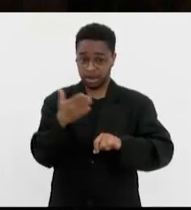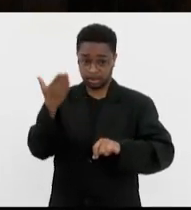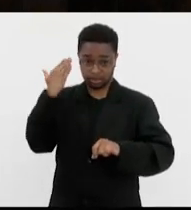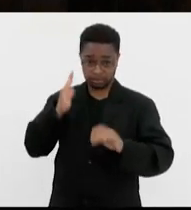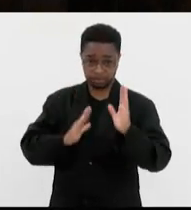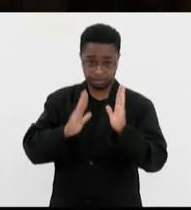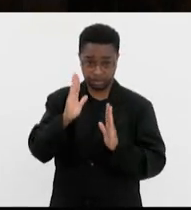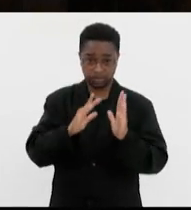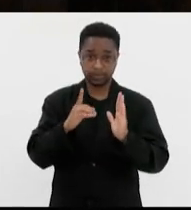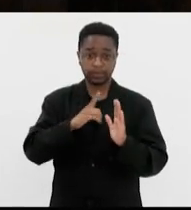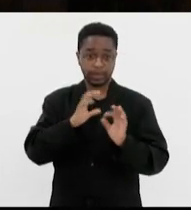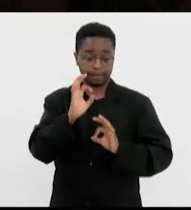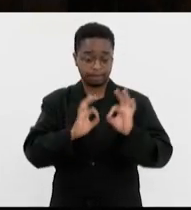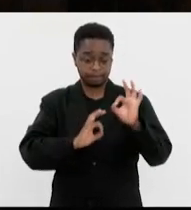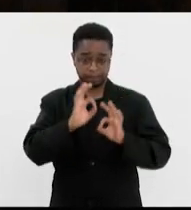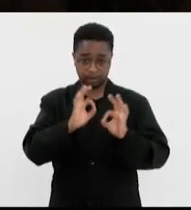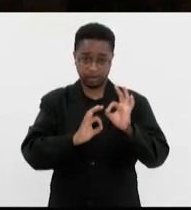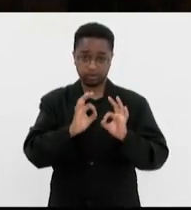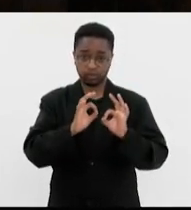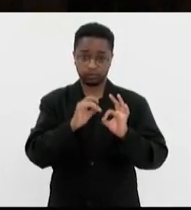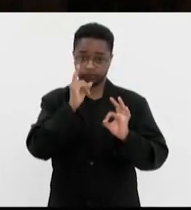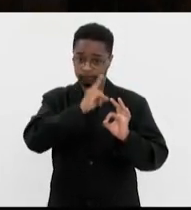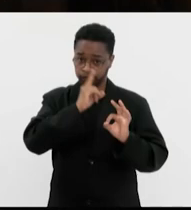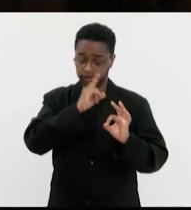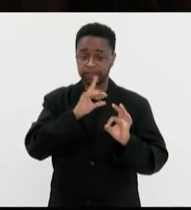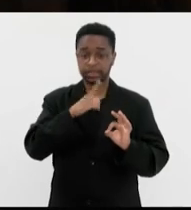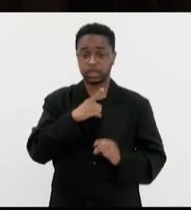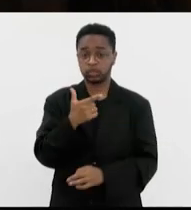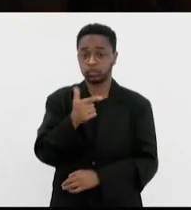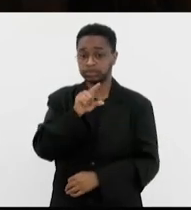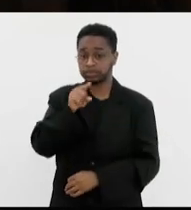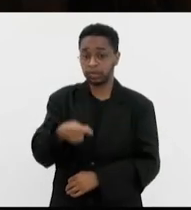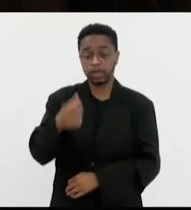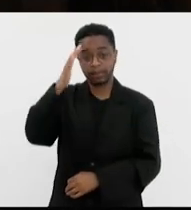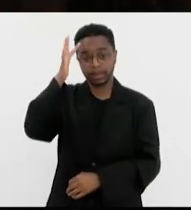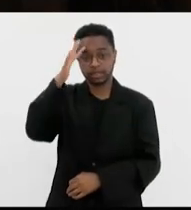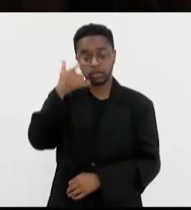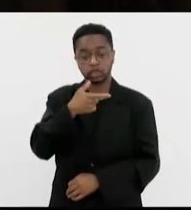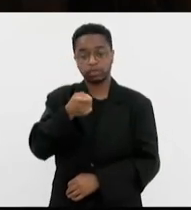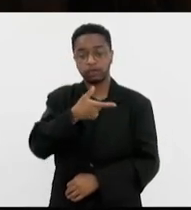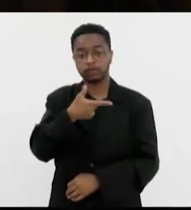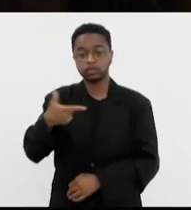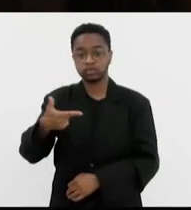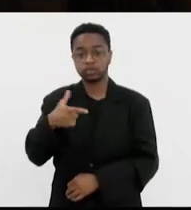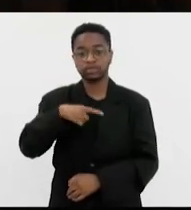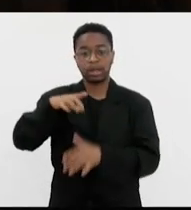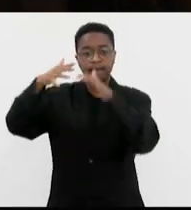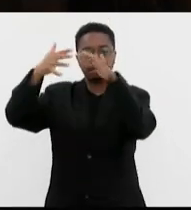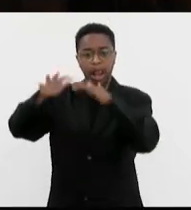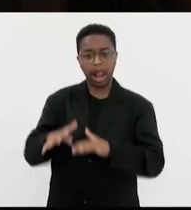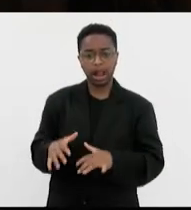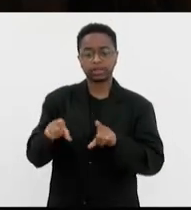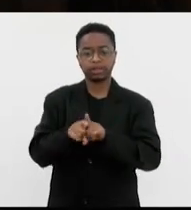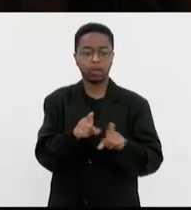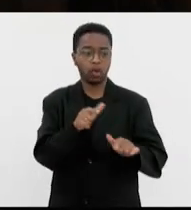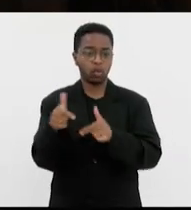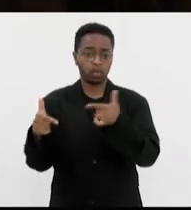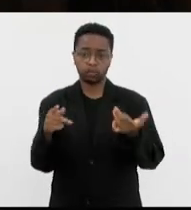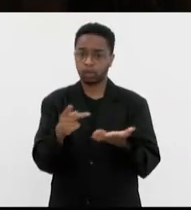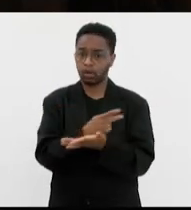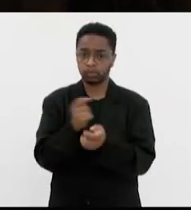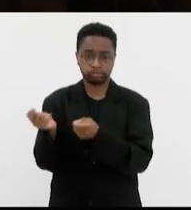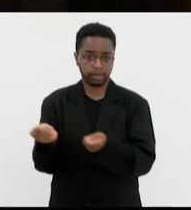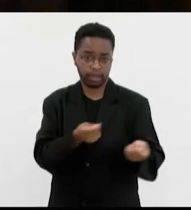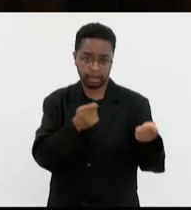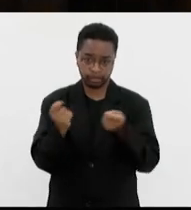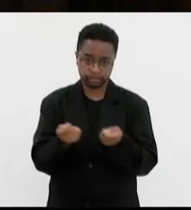esses planos defasados, nós tínhamos 12 mil, depois da tragédia de 2022 e de tantas pequenas tragédias que acontecem ao